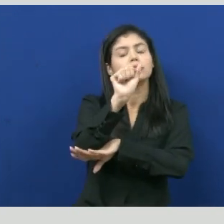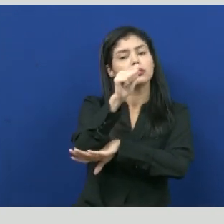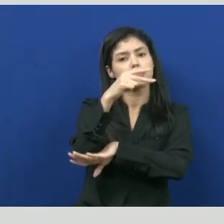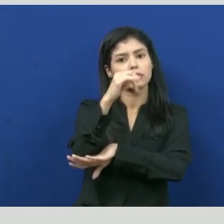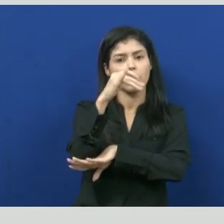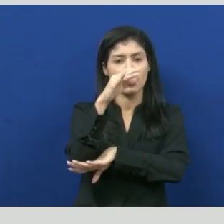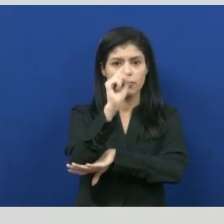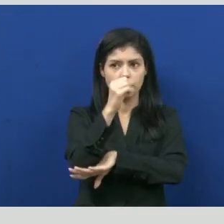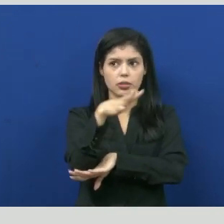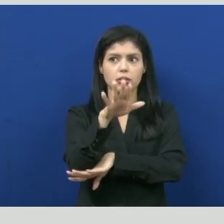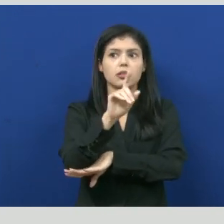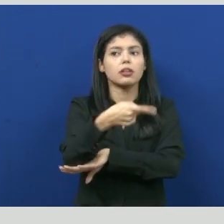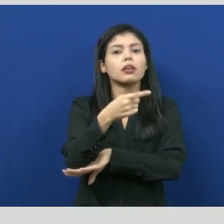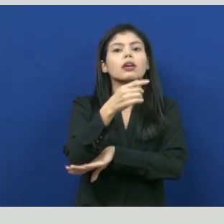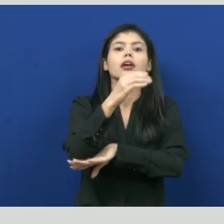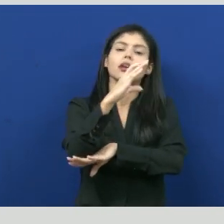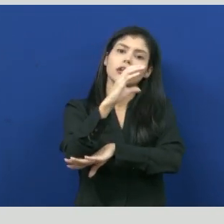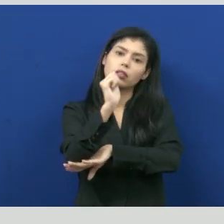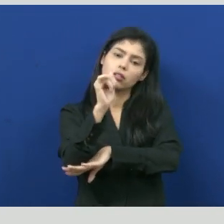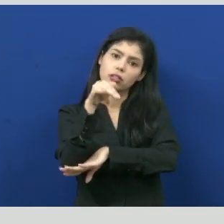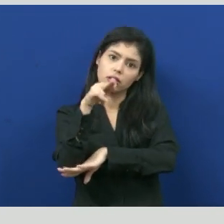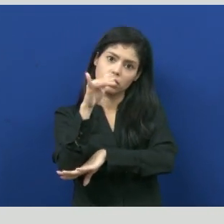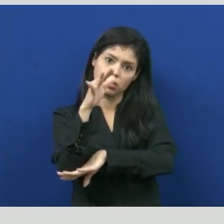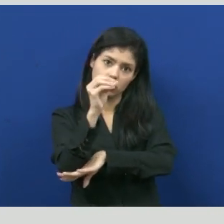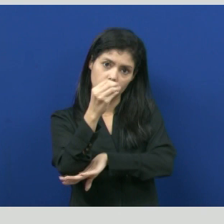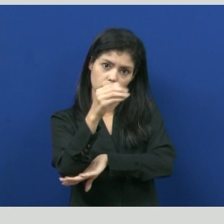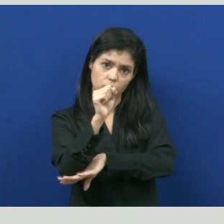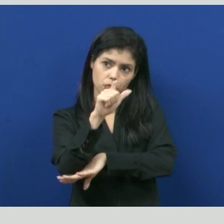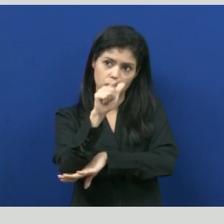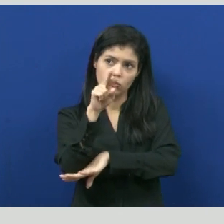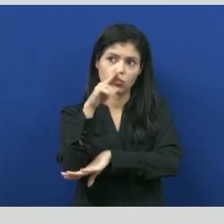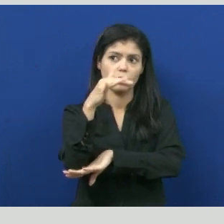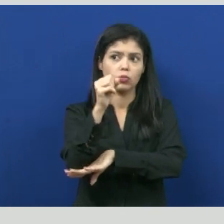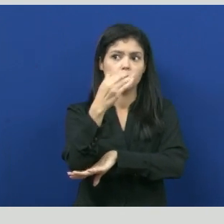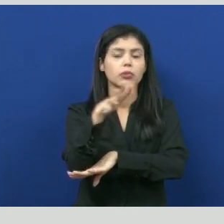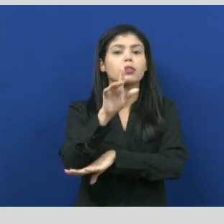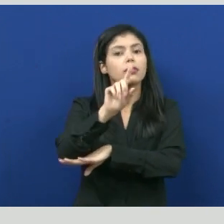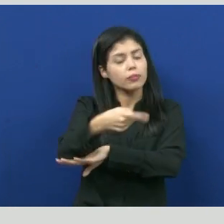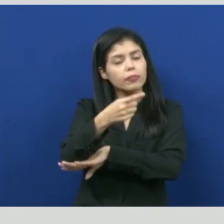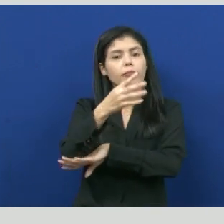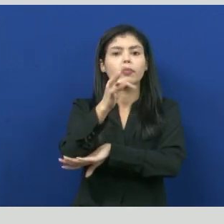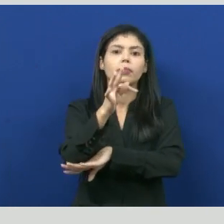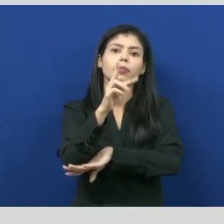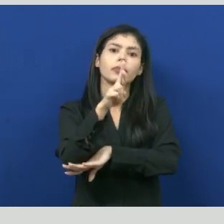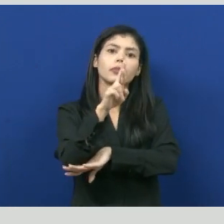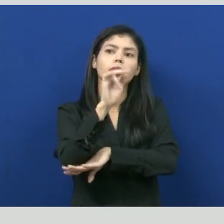Trypanosoma cruzi. Eles podem ser escritos de duas formas, ou